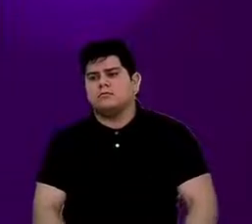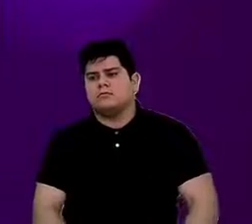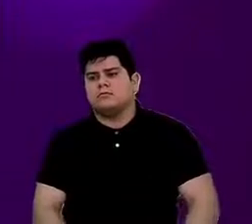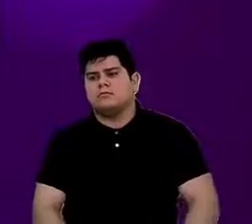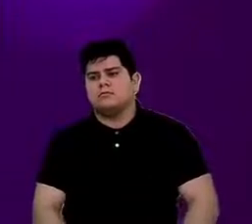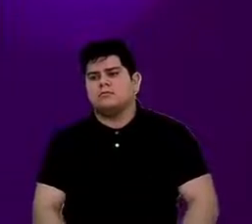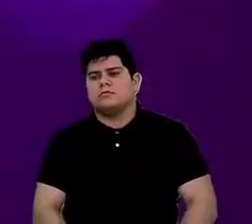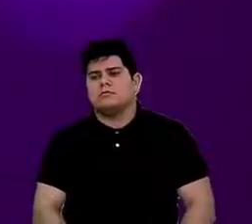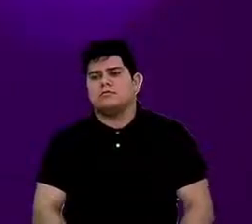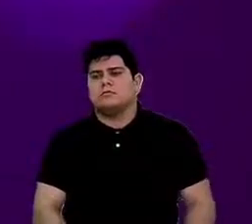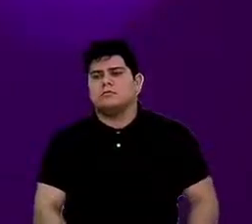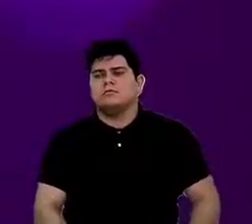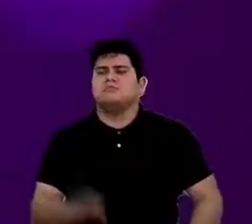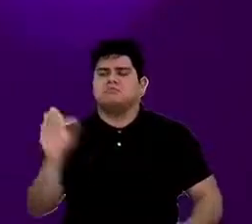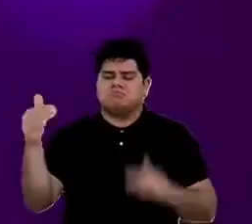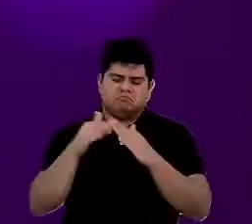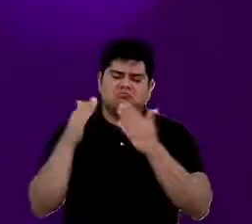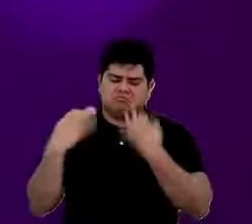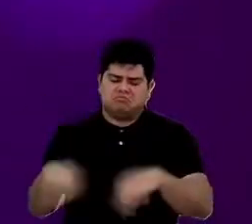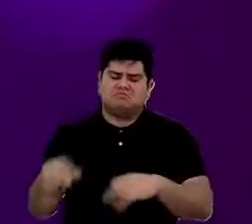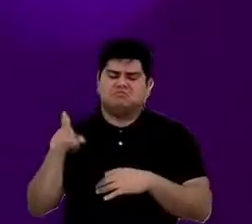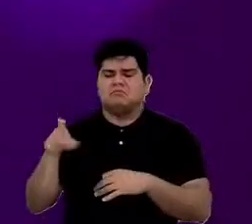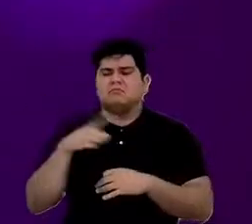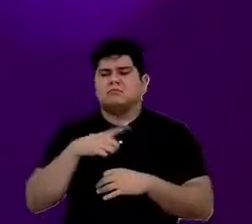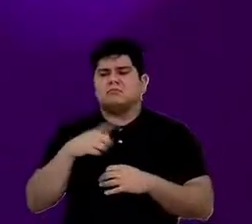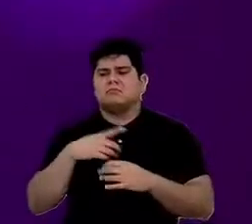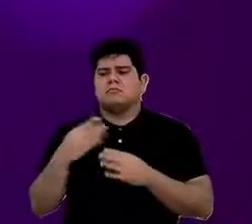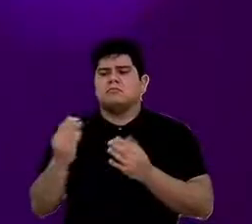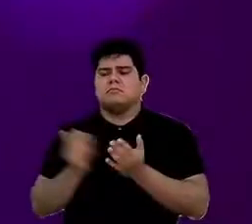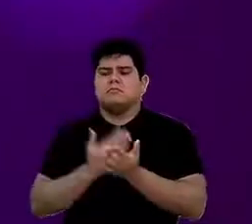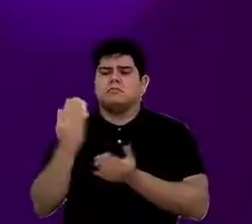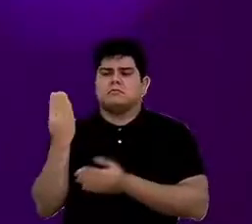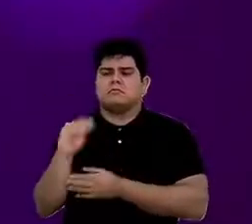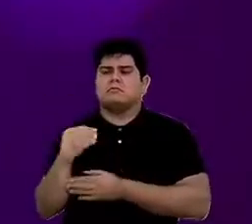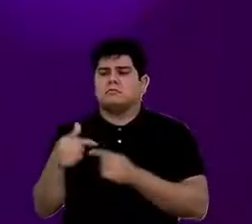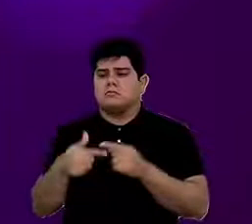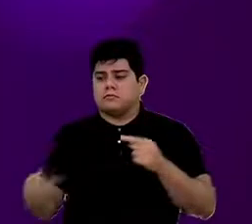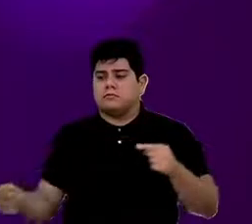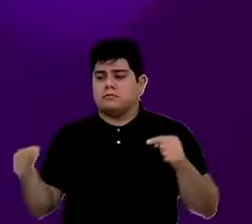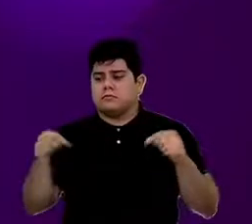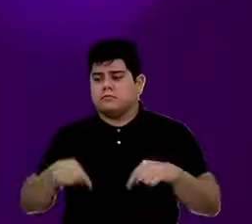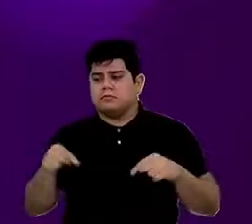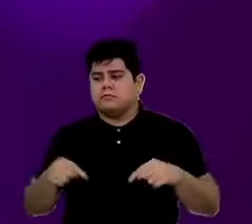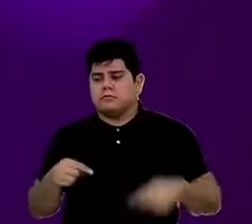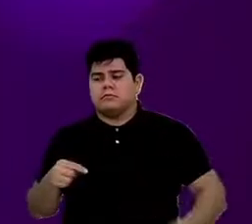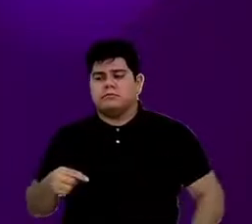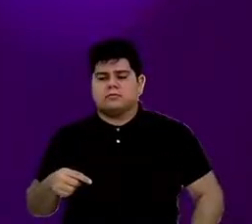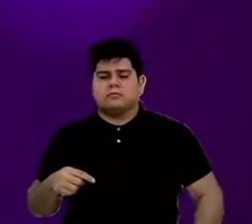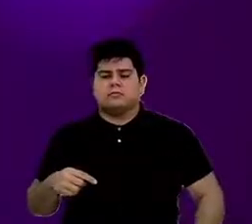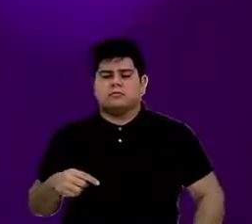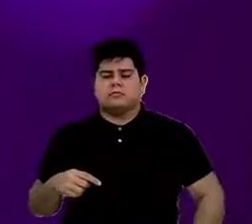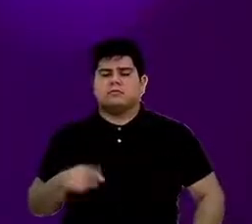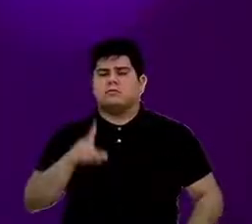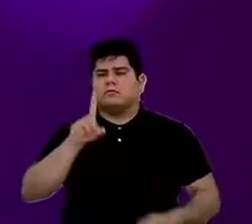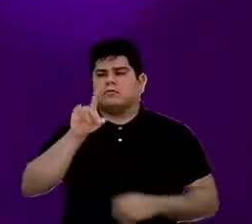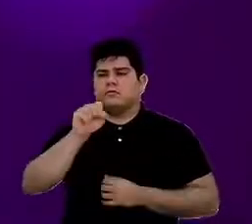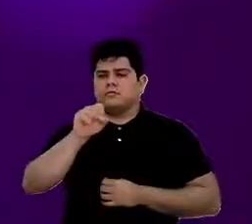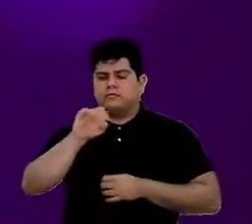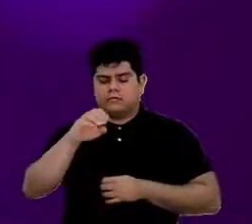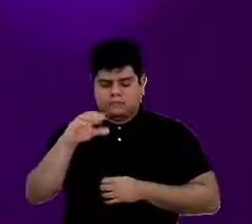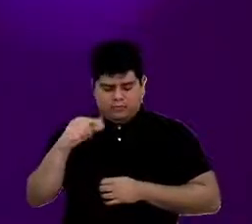André, você está coberto de razão. Tem uma publicação dessa semana sobre o tratamento de dissecção